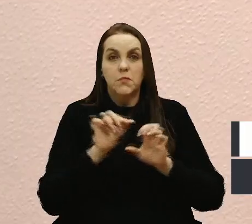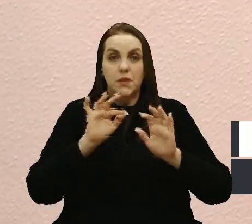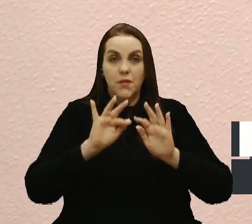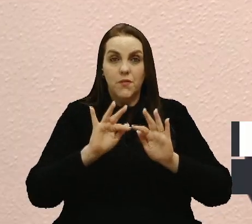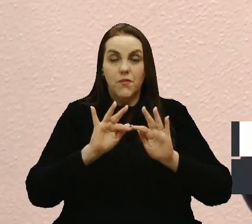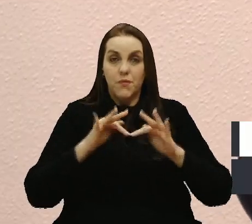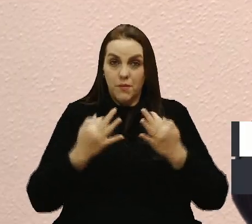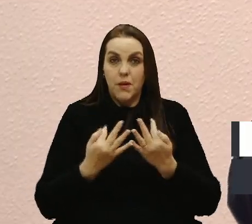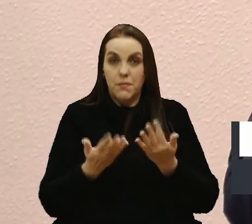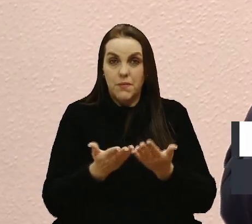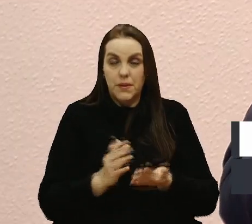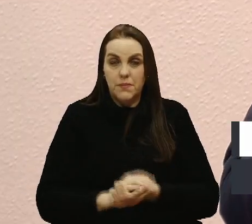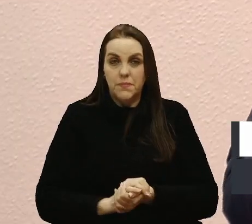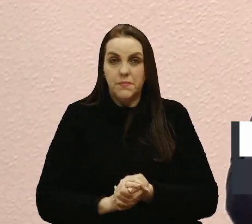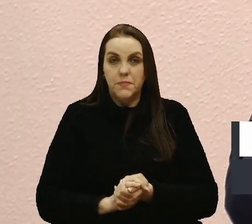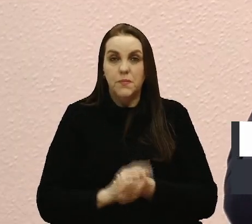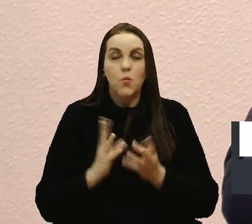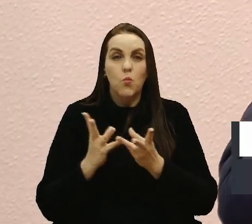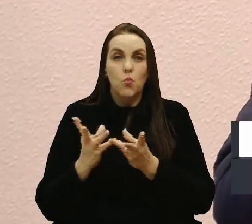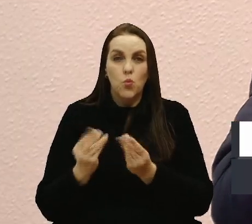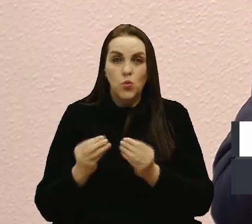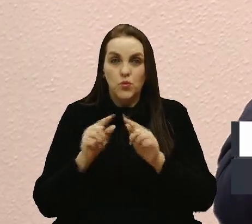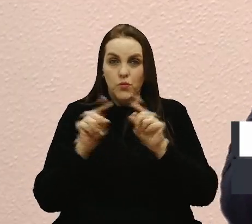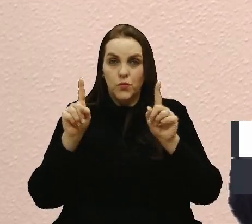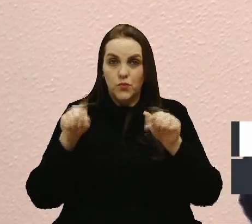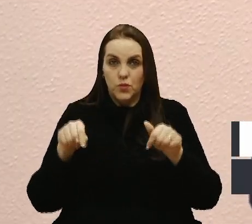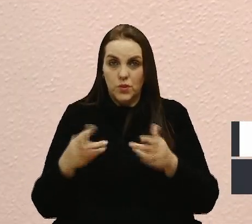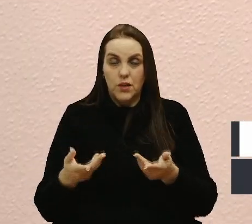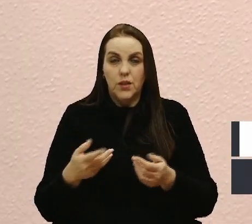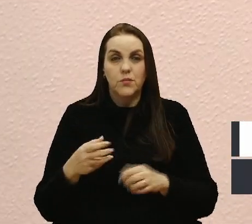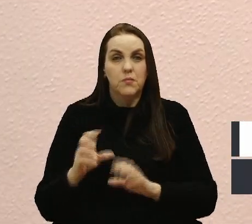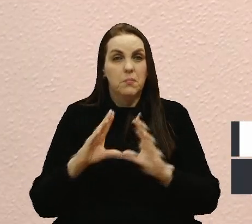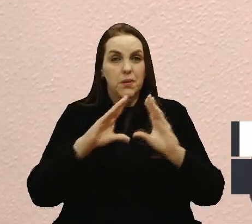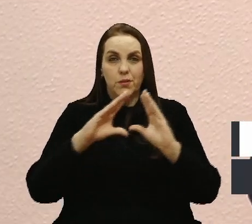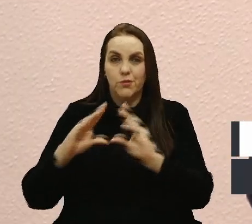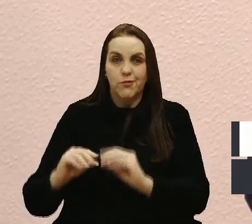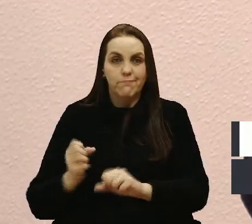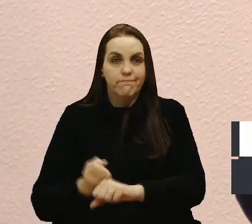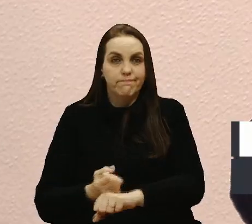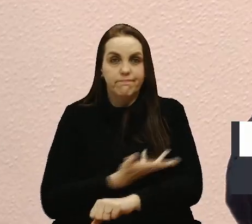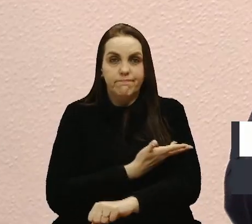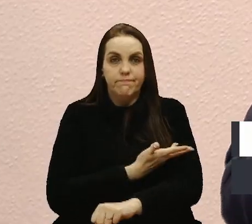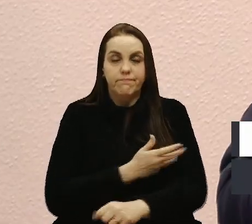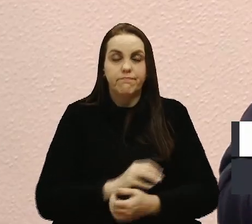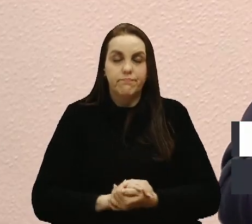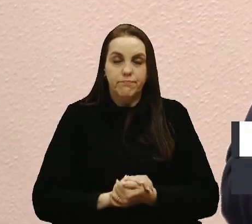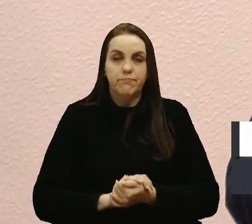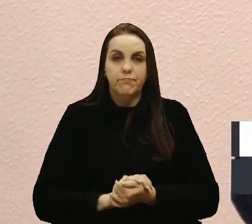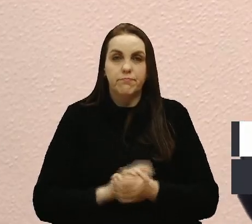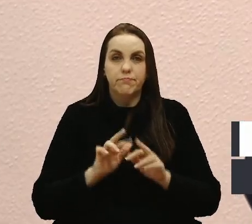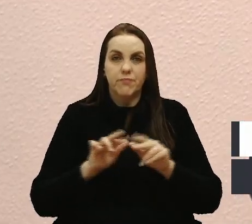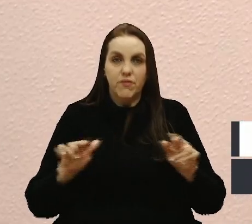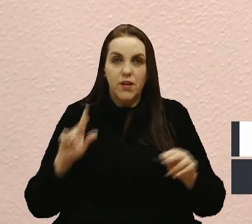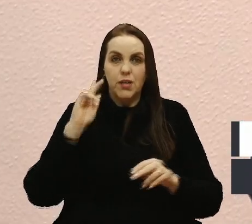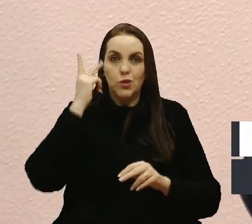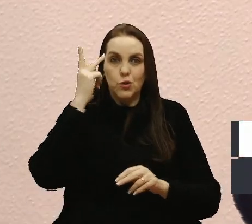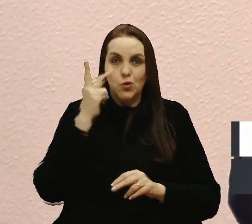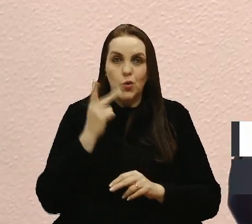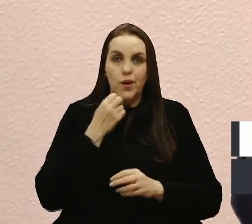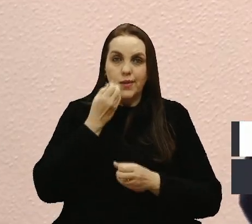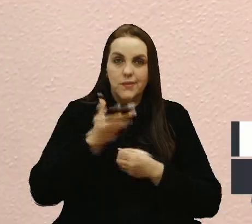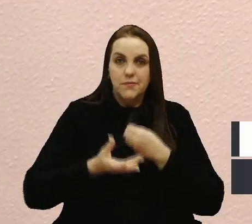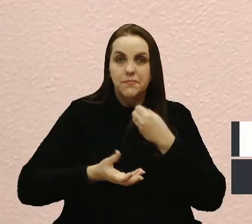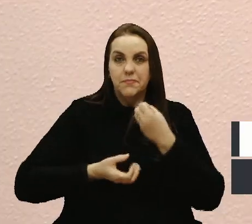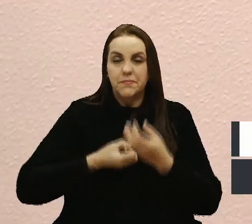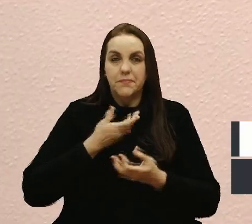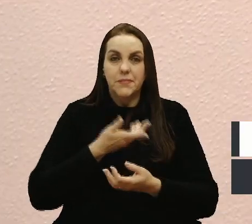familiar, muitos colaboradores, foi uma noite emocionante, teve muitas histórias e a gente sabe o